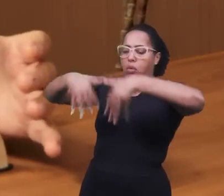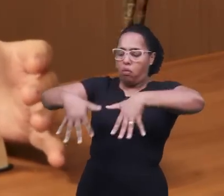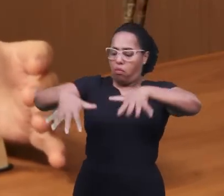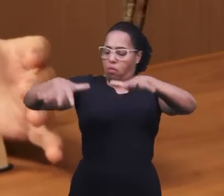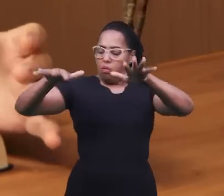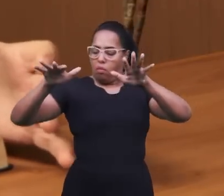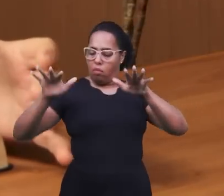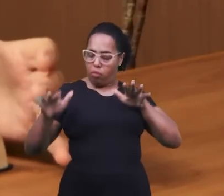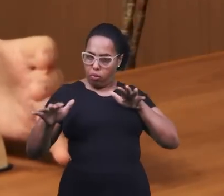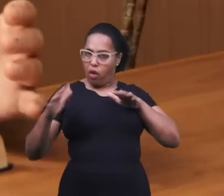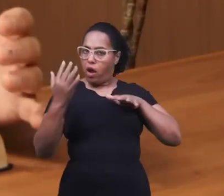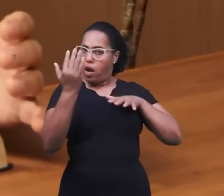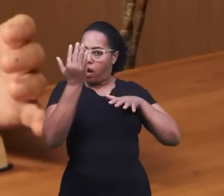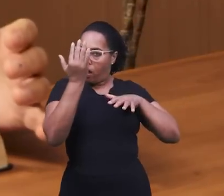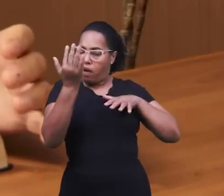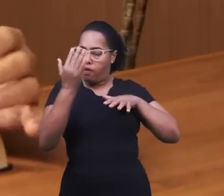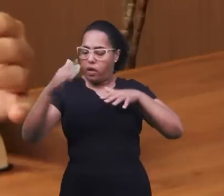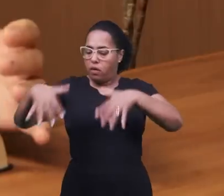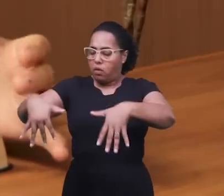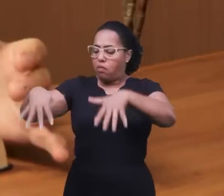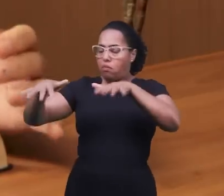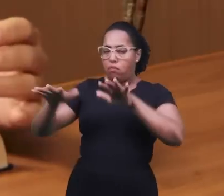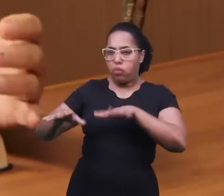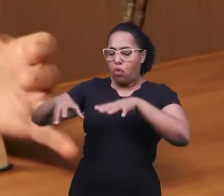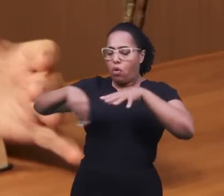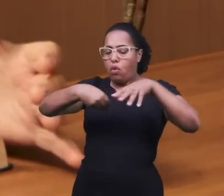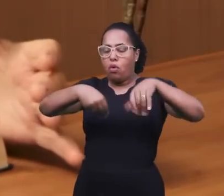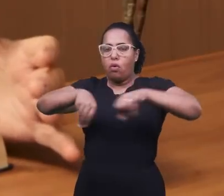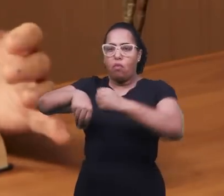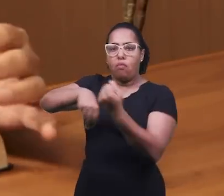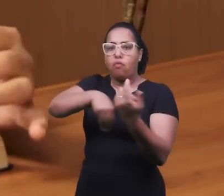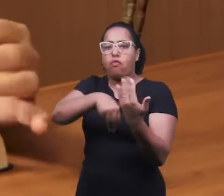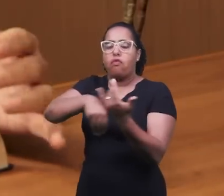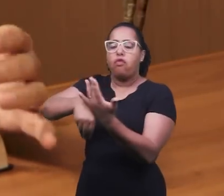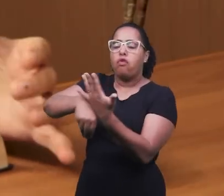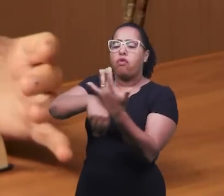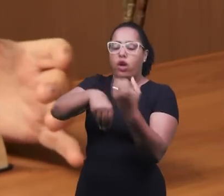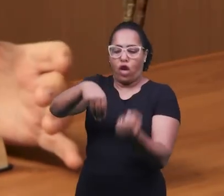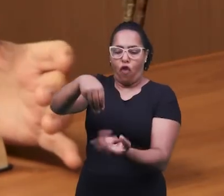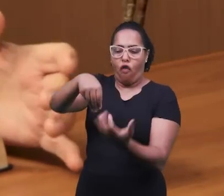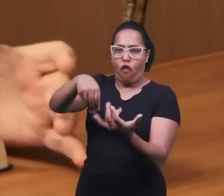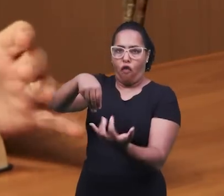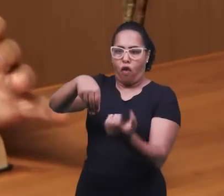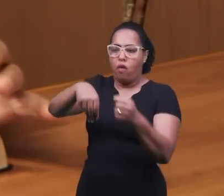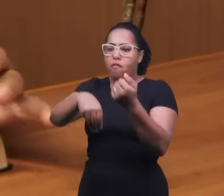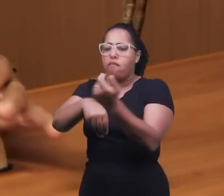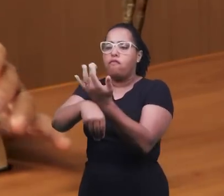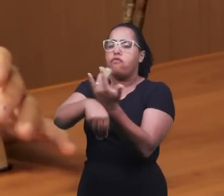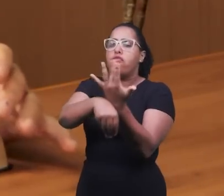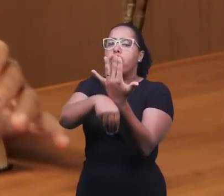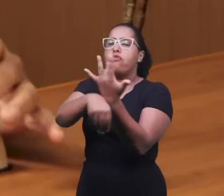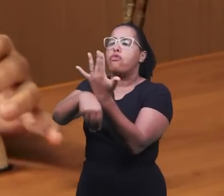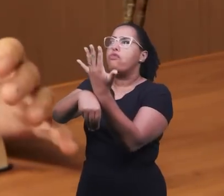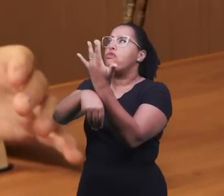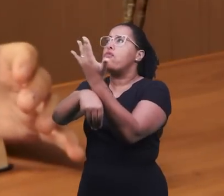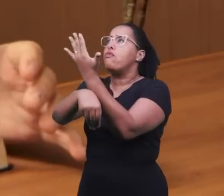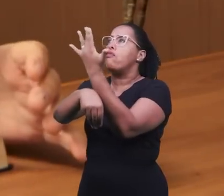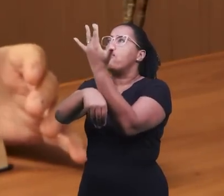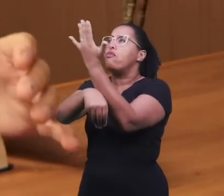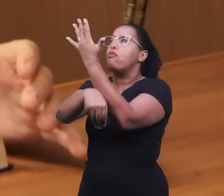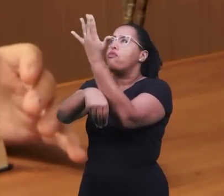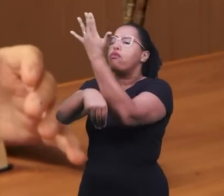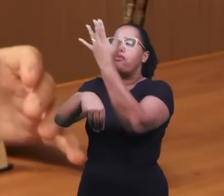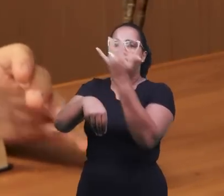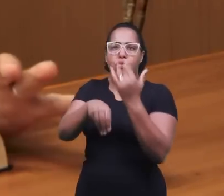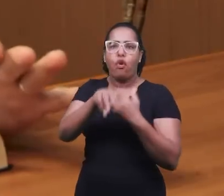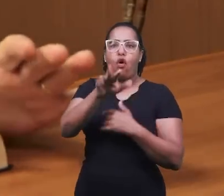que está diante do trono. E o verso 4 diz, a fumaça subiu com as orações dos santos, desde a mão do anjo até